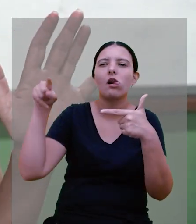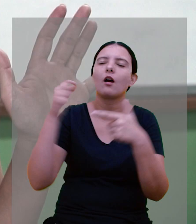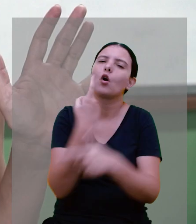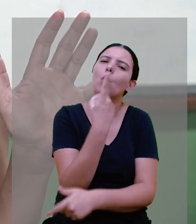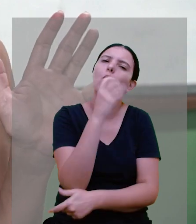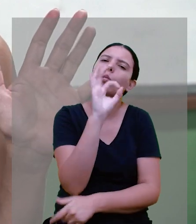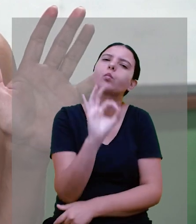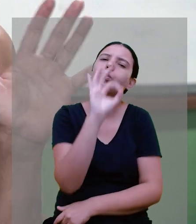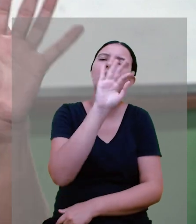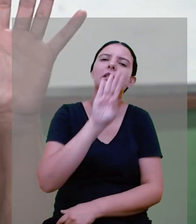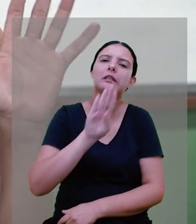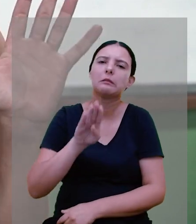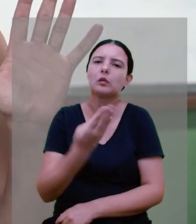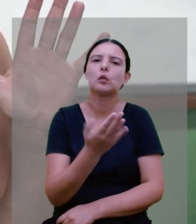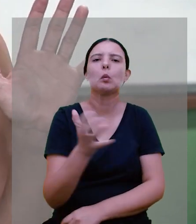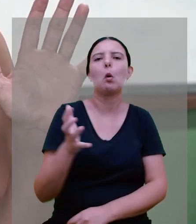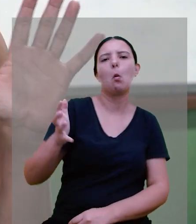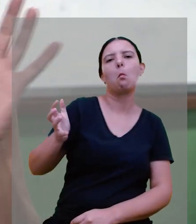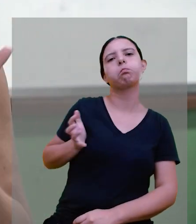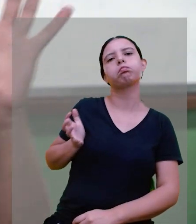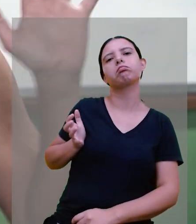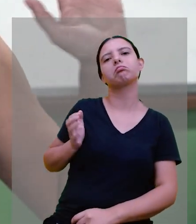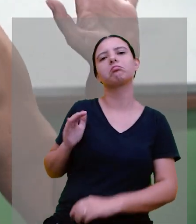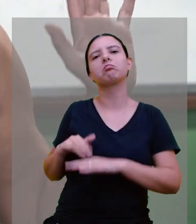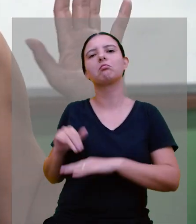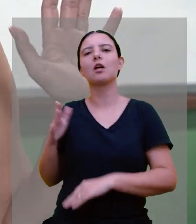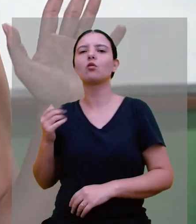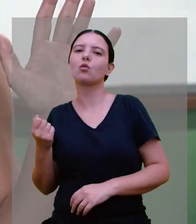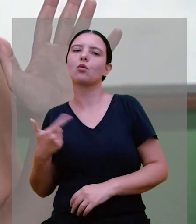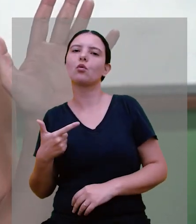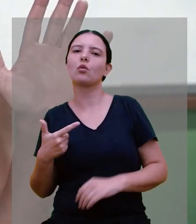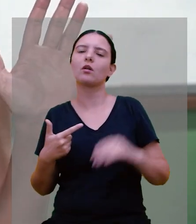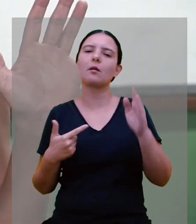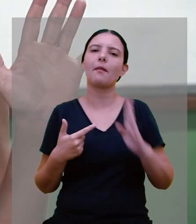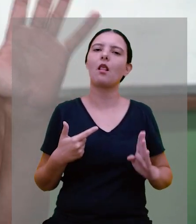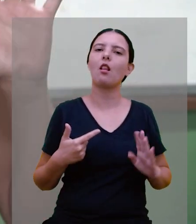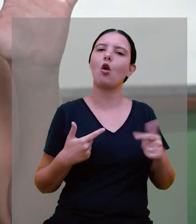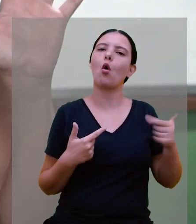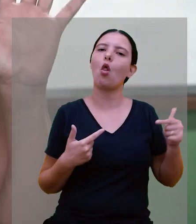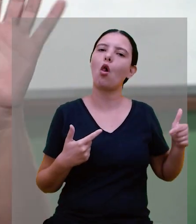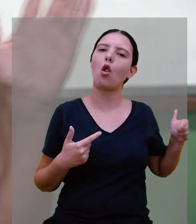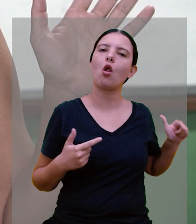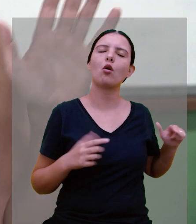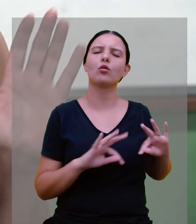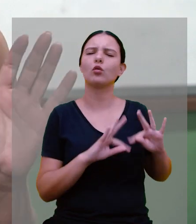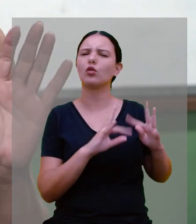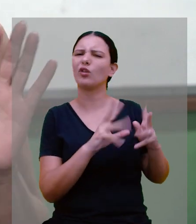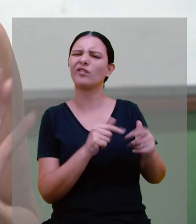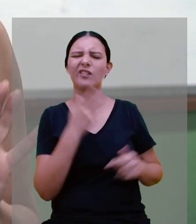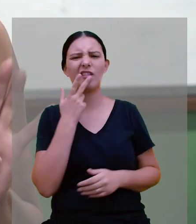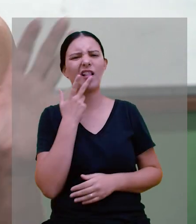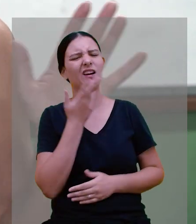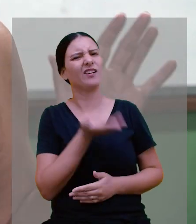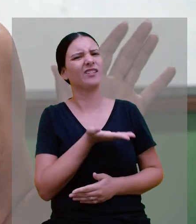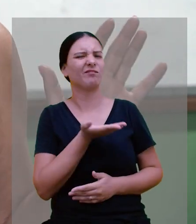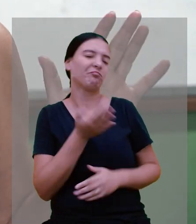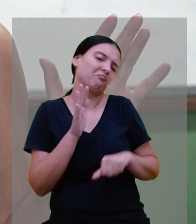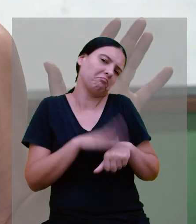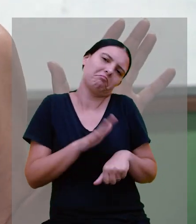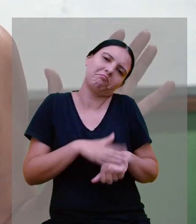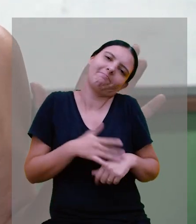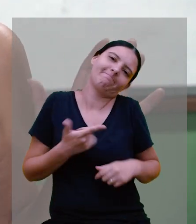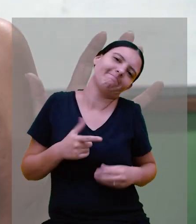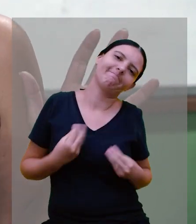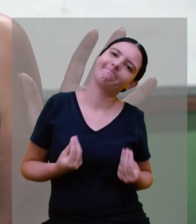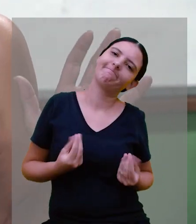de bilionários no Brasil que ganha mais do que os outros brasileiros inteiros. Todo mundo. A gente vai dizer: não tem o que fazer com esse